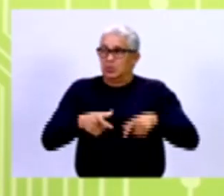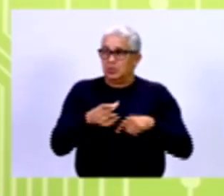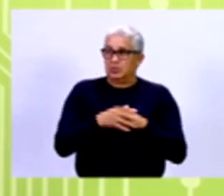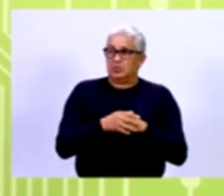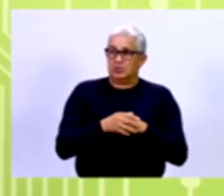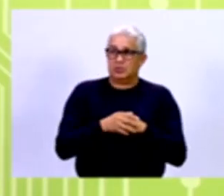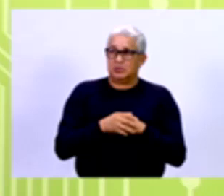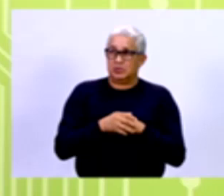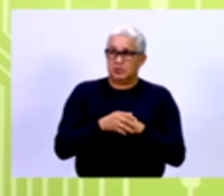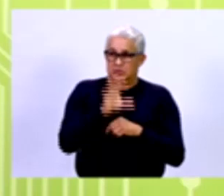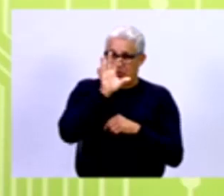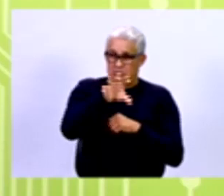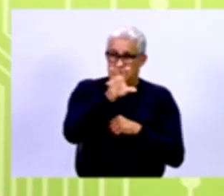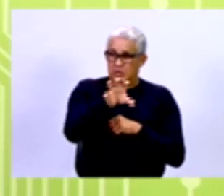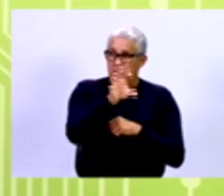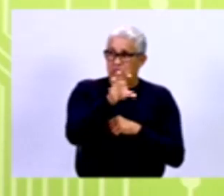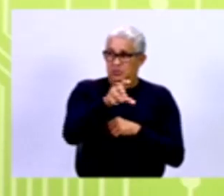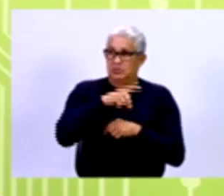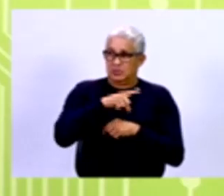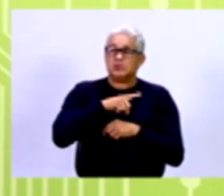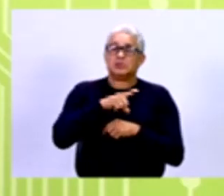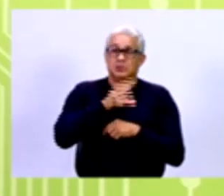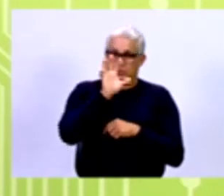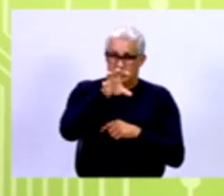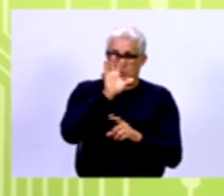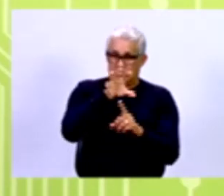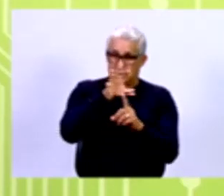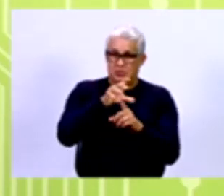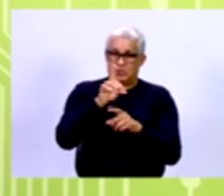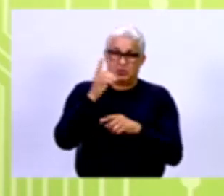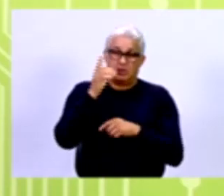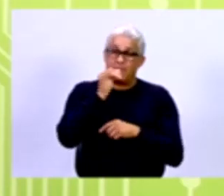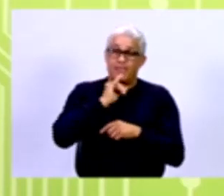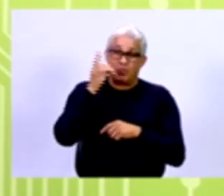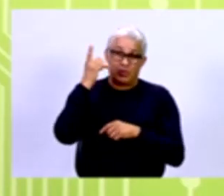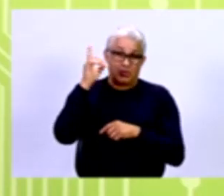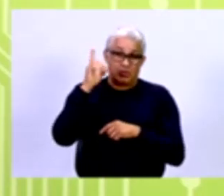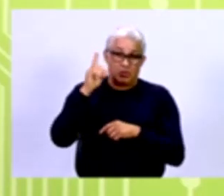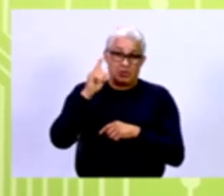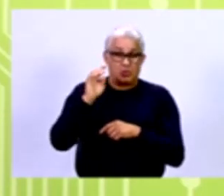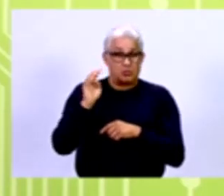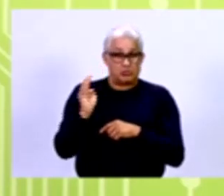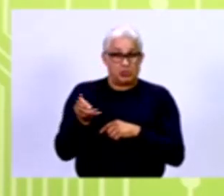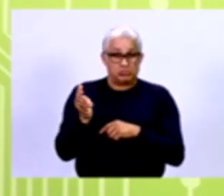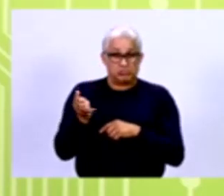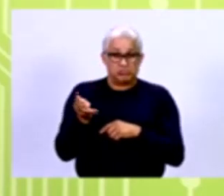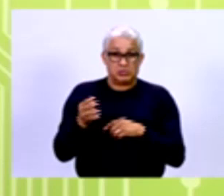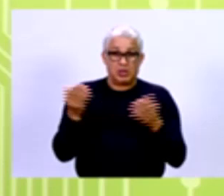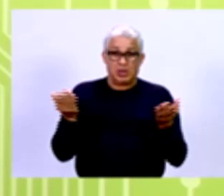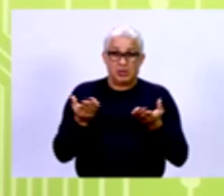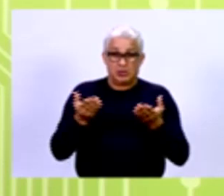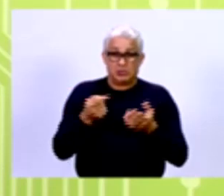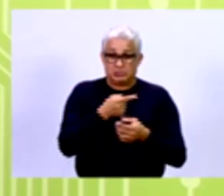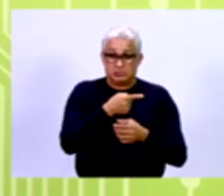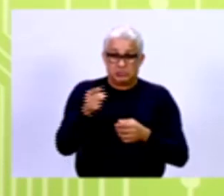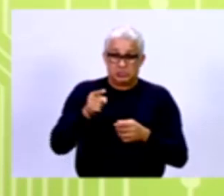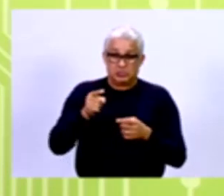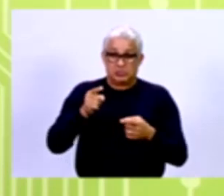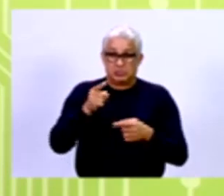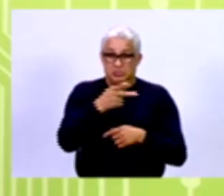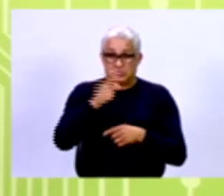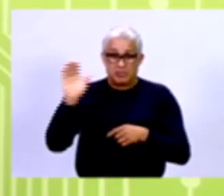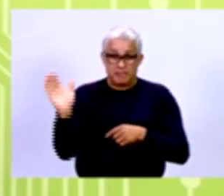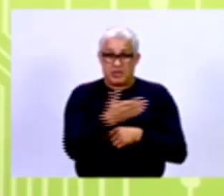dessa influência, mas que influencia. O dólar, por exemplo, estava 4 e pouco. E agora, na semana do impeachment, ele está